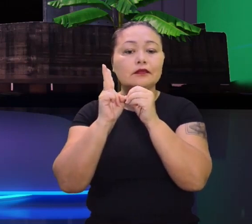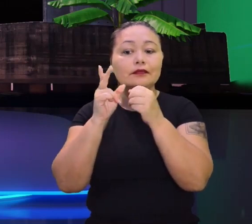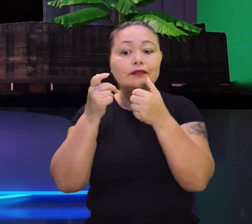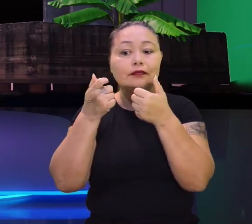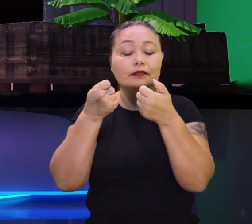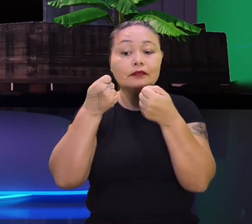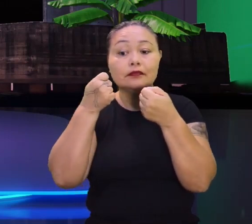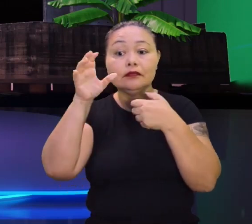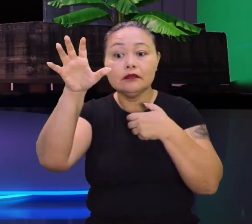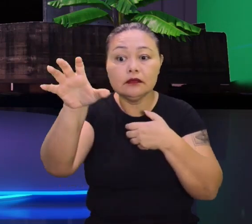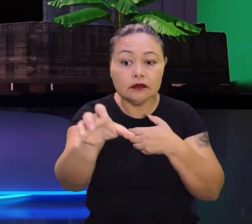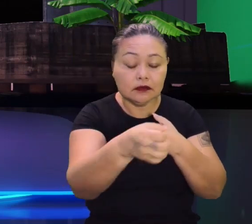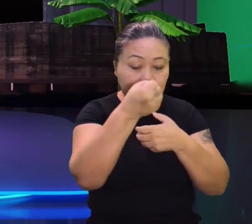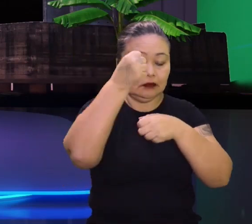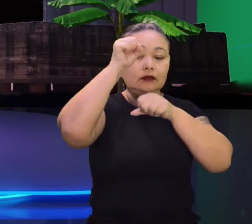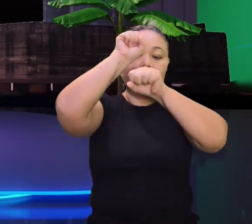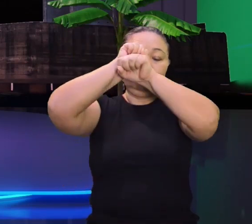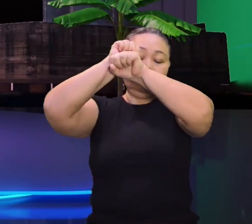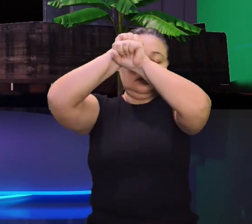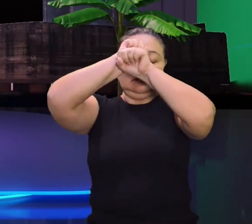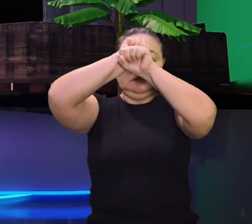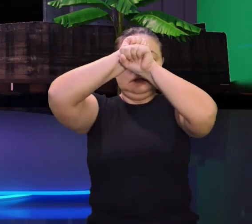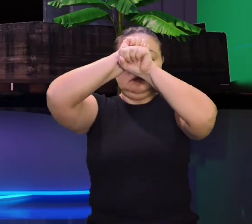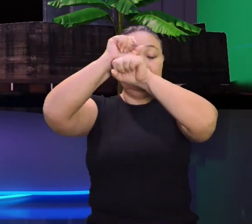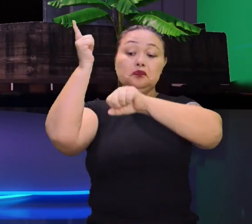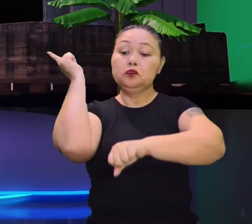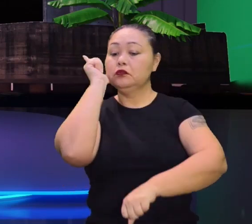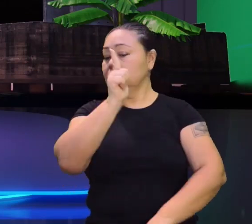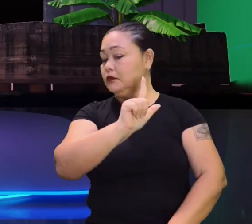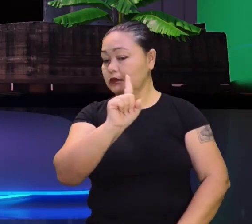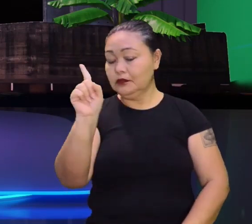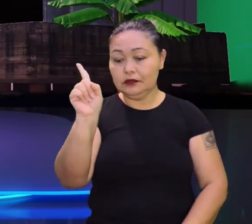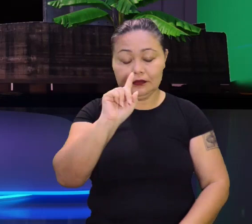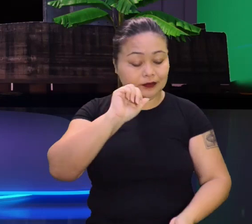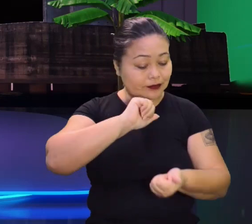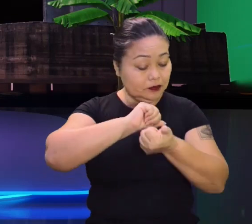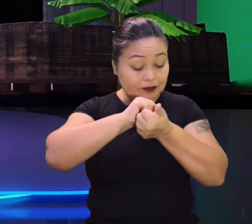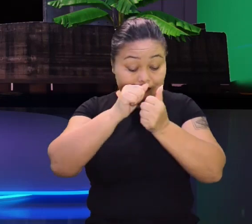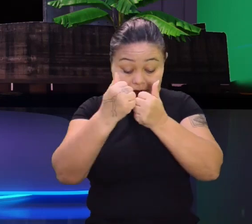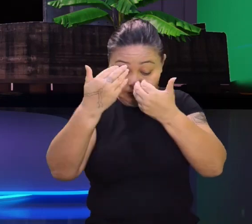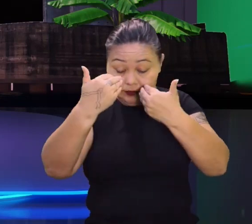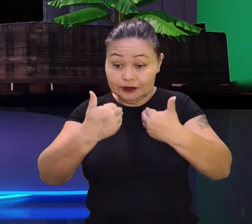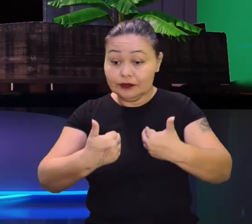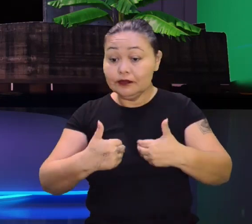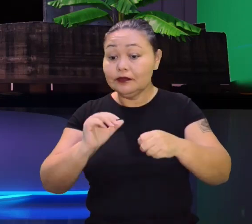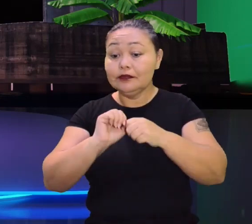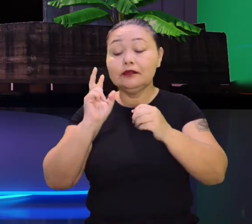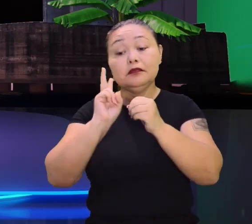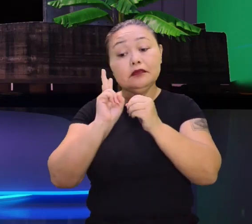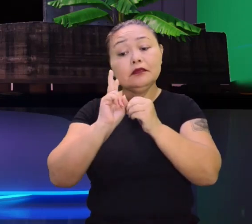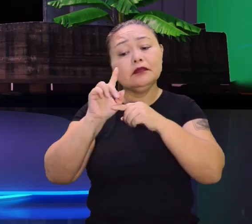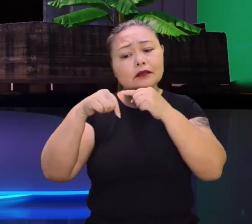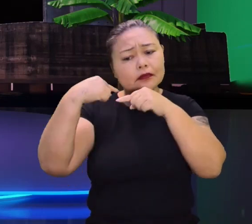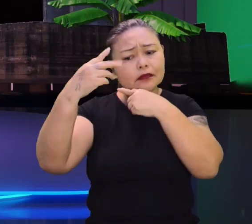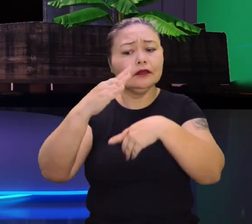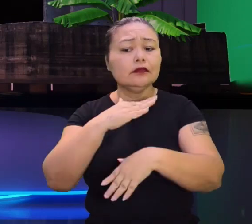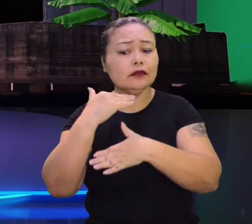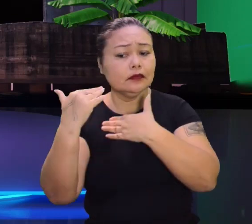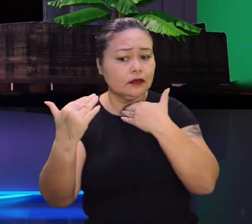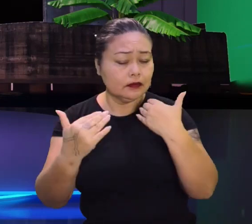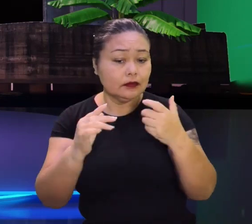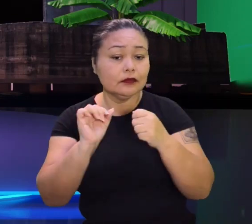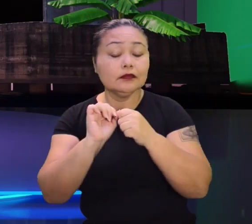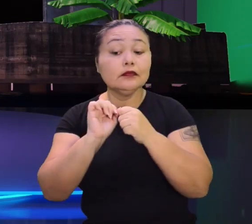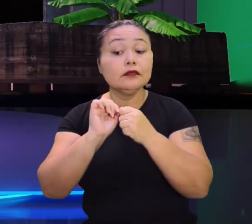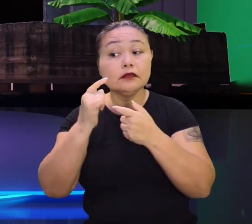tentar escravizar os que não conseguiam se adaptar, muito bem, infelizmente morria. Exatamente. E aí eles